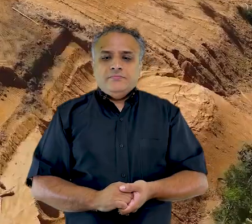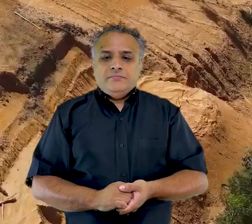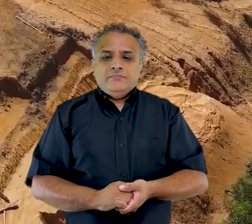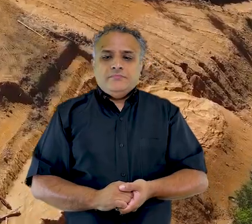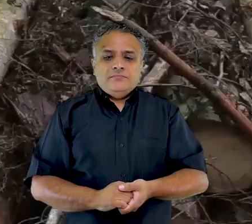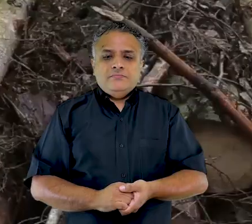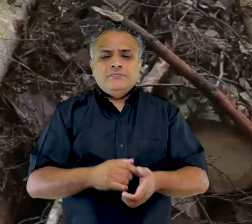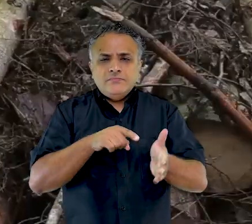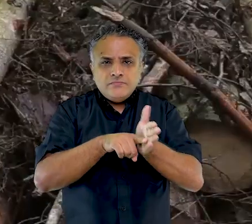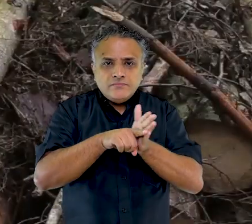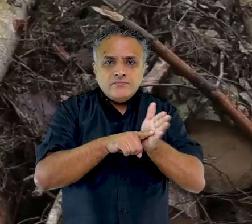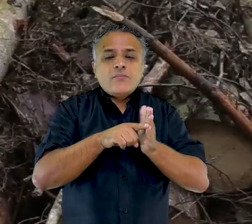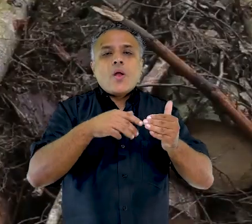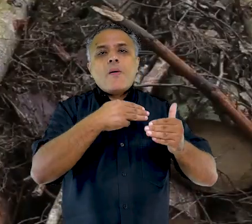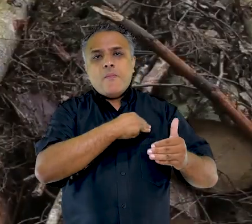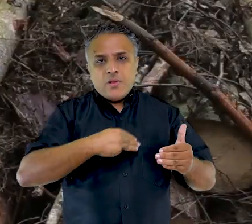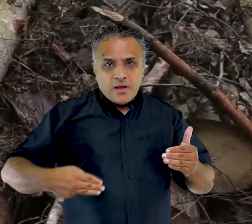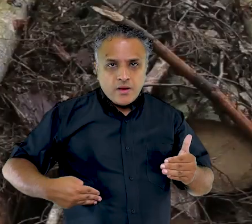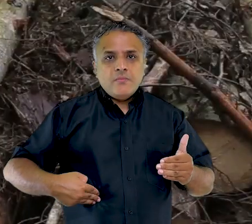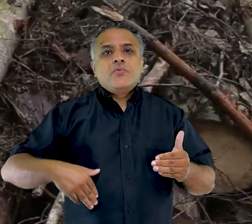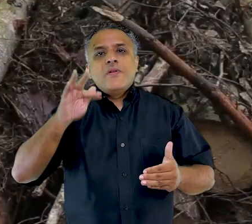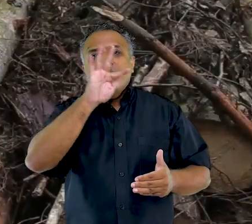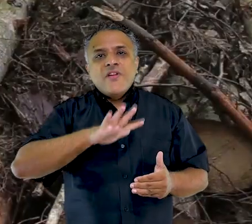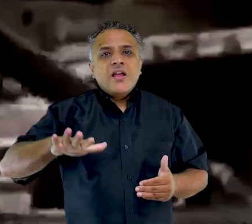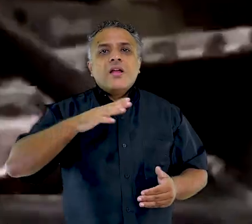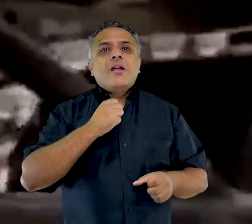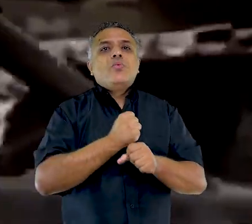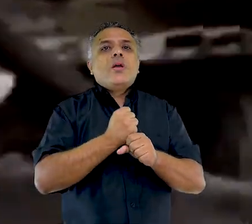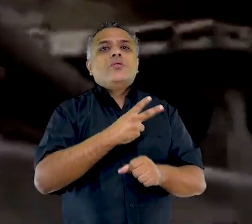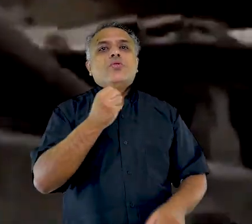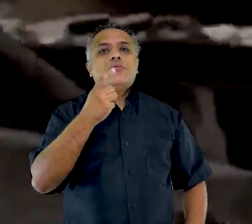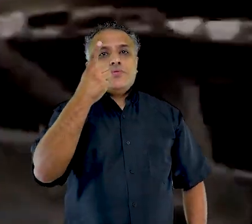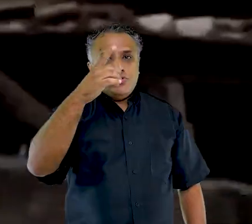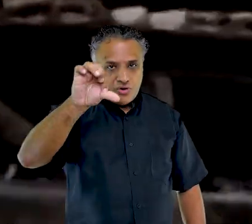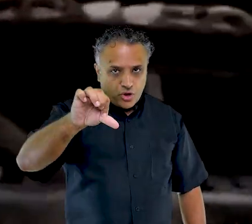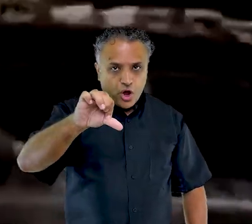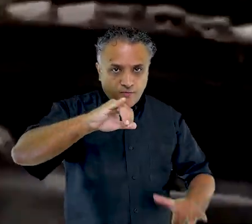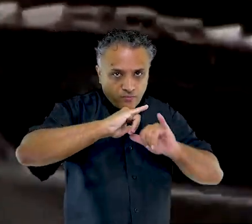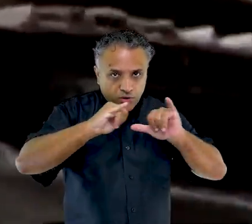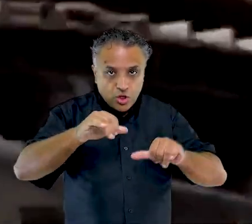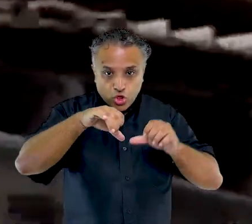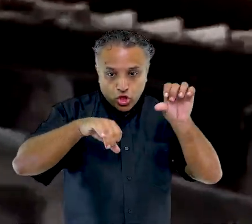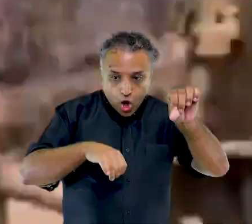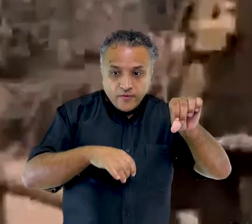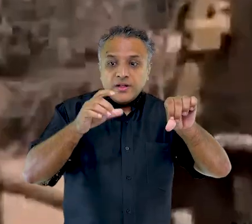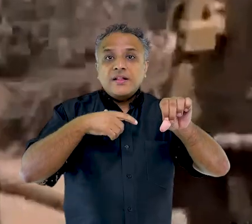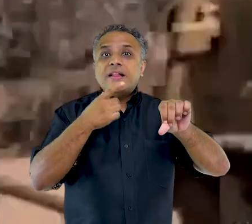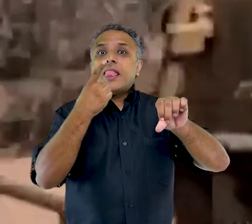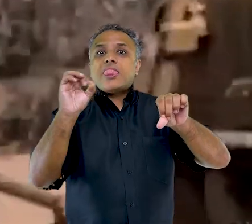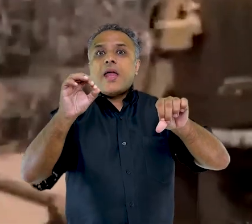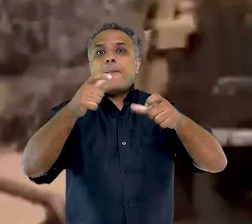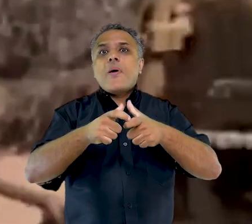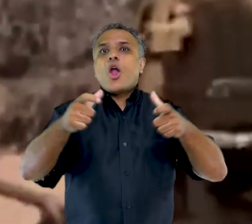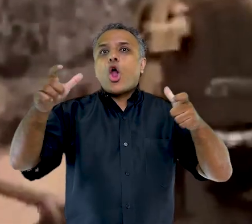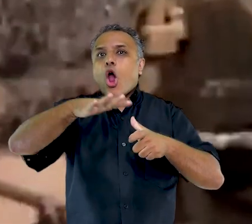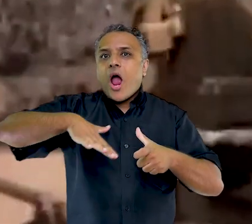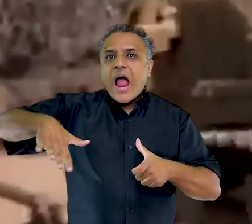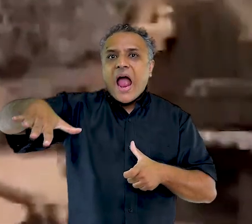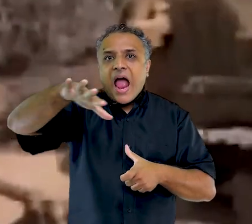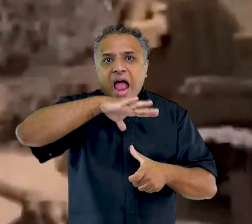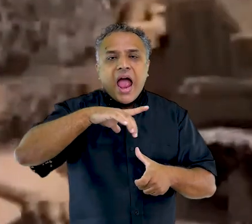Levantamento do Ministério Público Federal em 2019 revelou que 9 das 10 maiores áreas com incidência